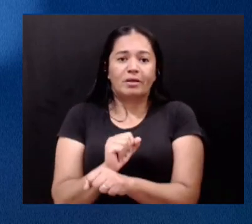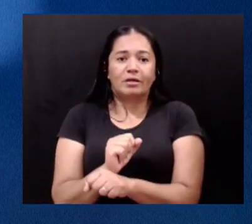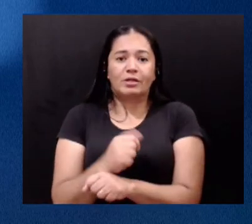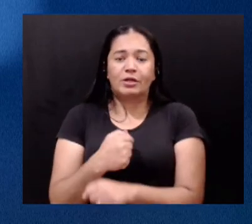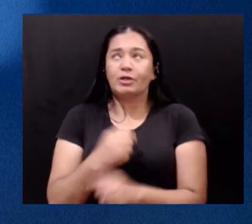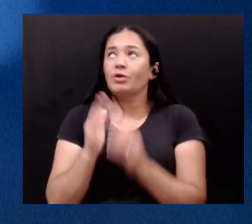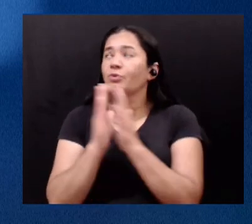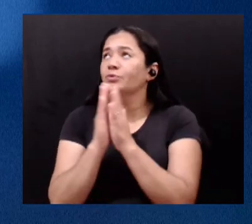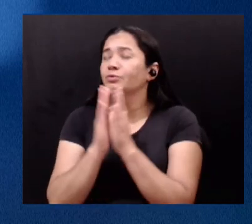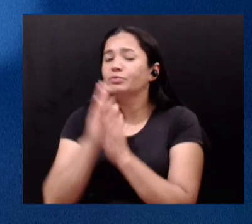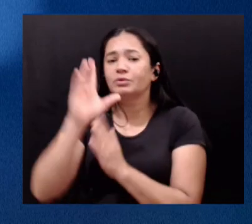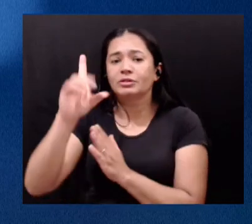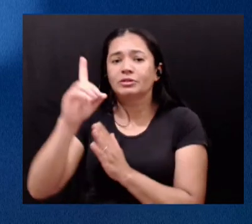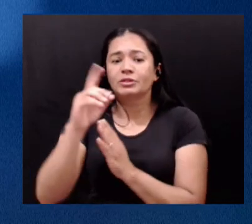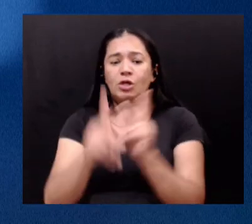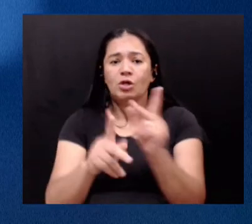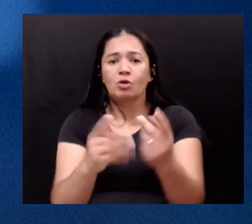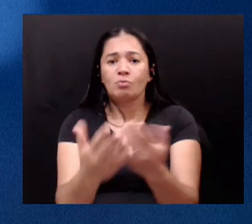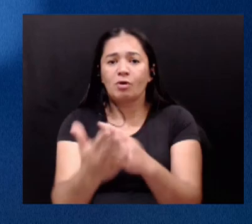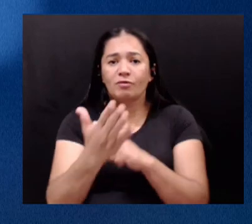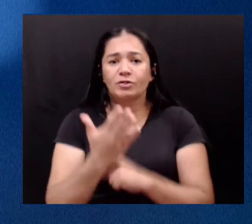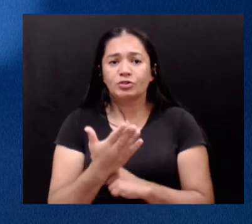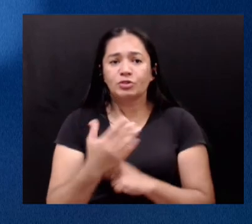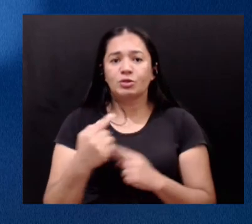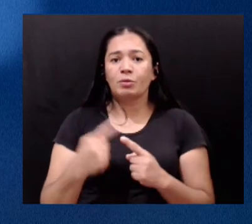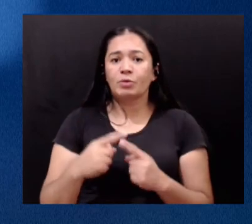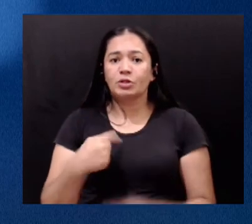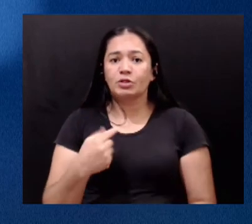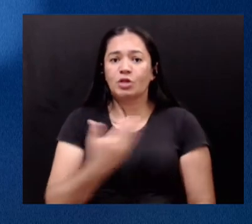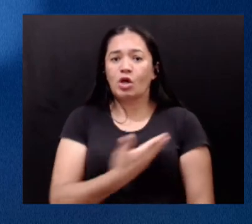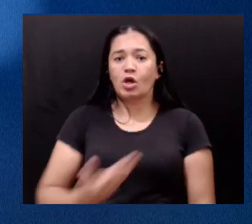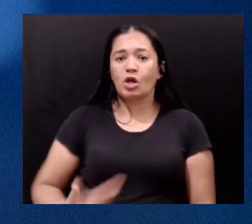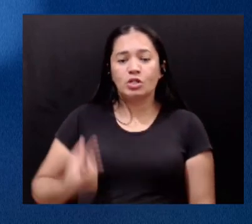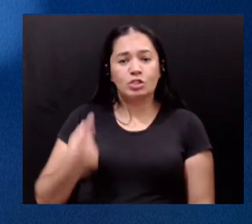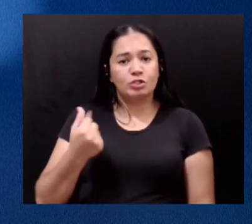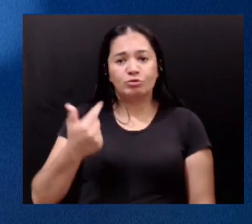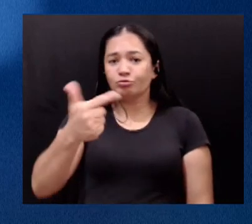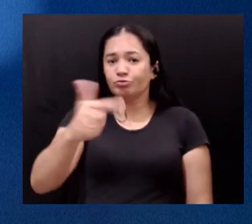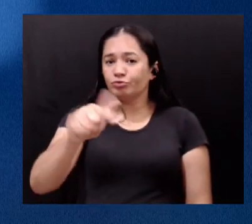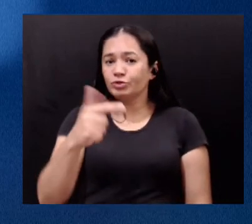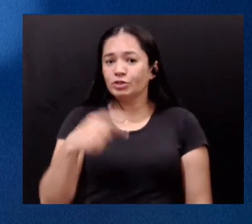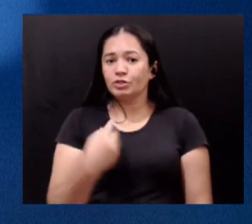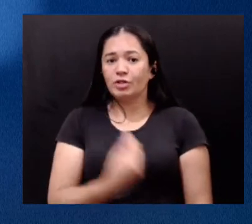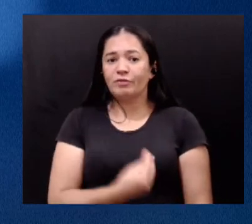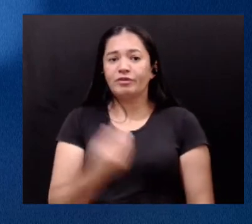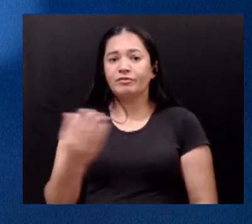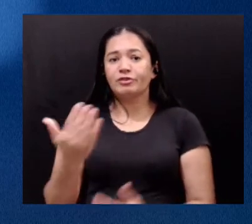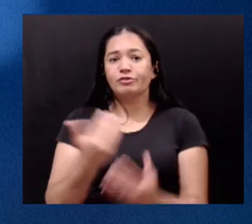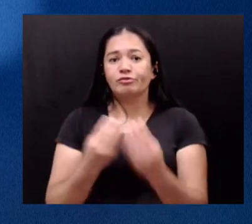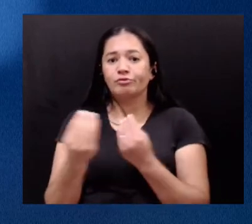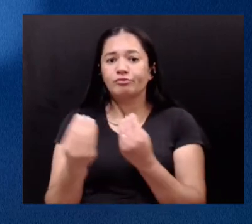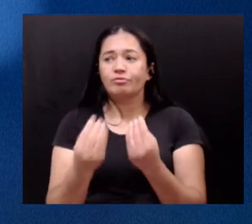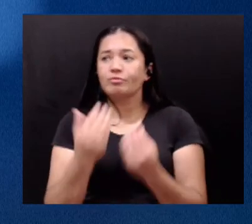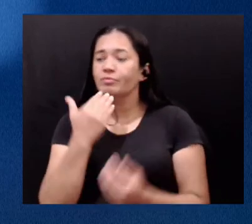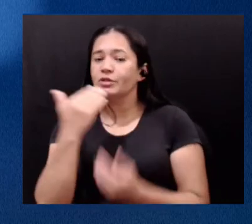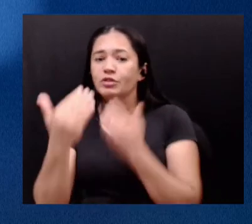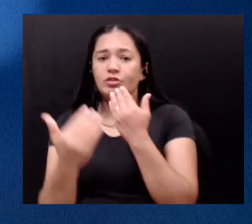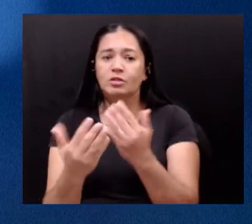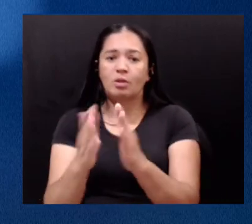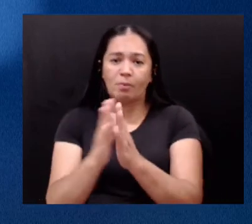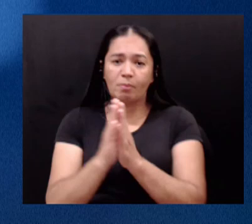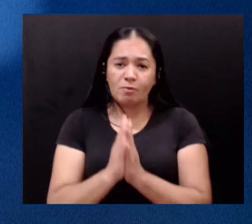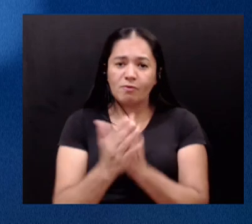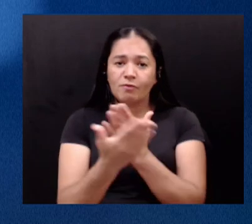me ajude, que a gente não tem verba pública, a gente vive de doação, vive de pedir. Então eu peço que quem puder